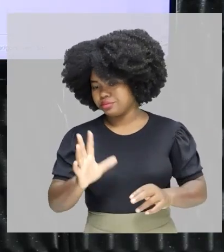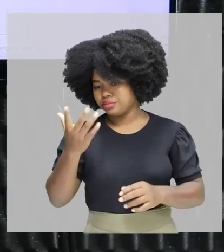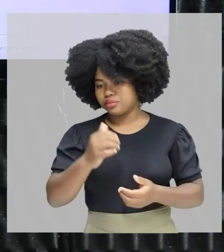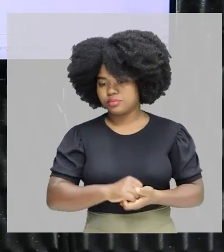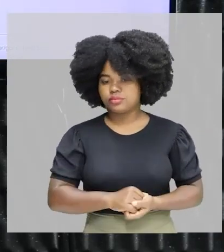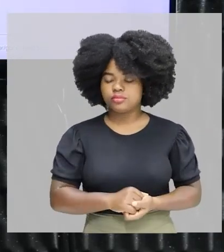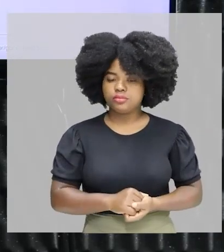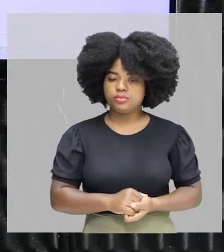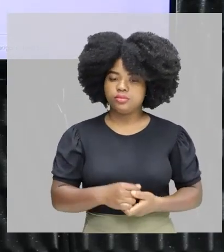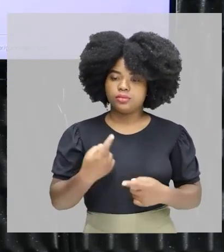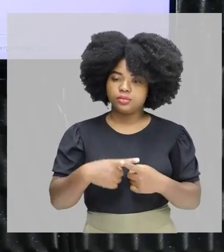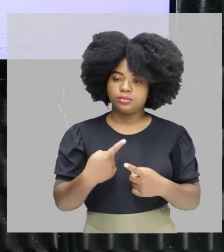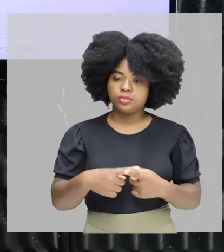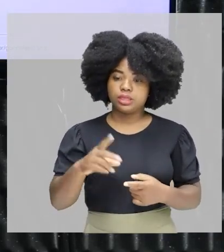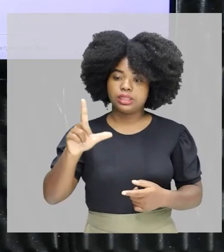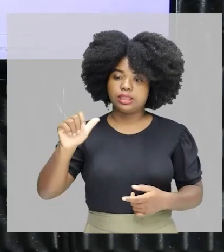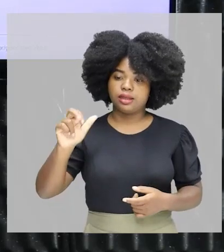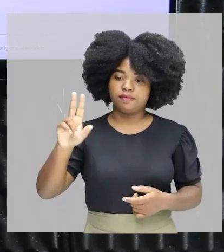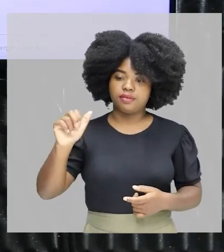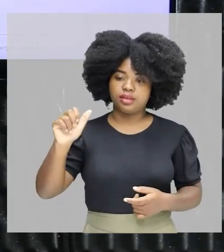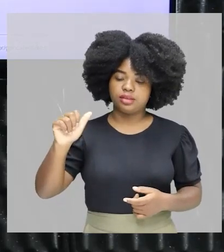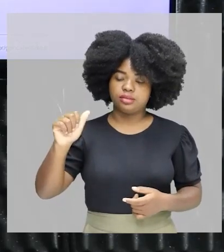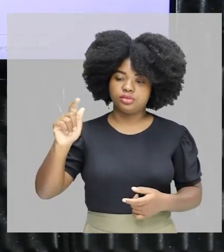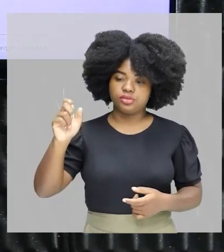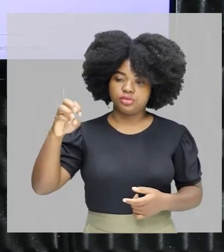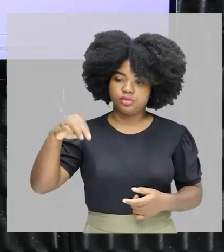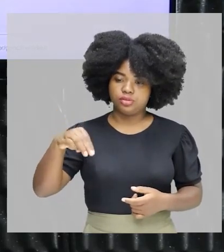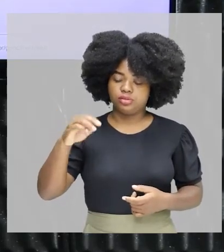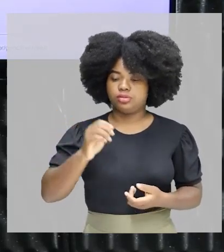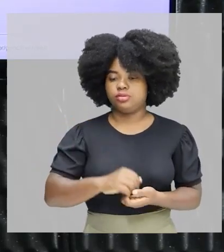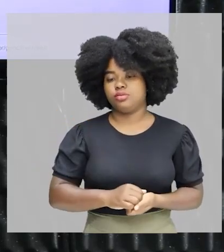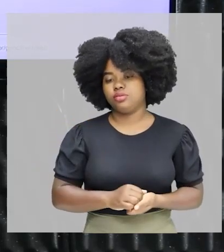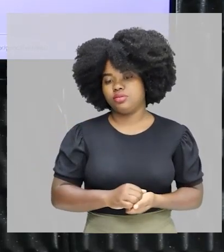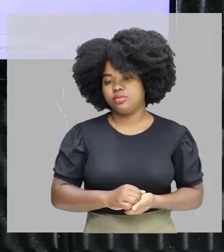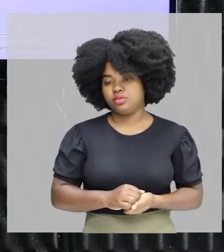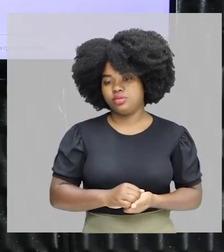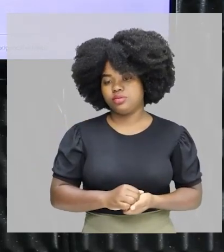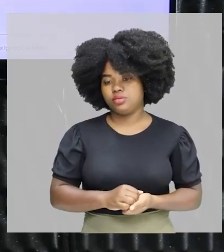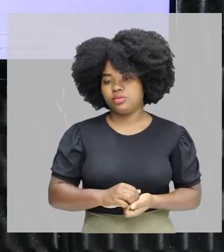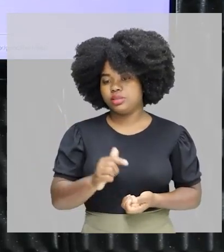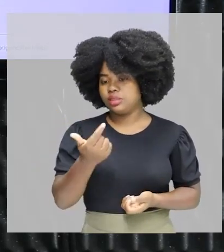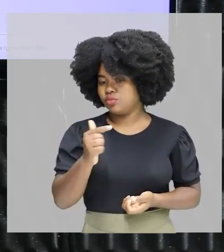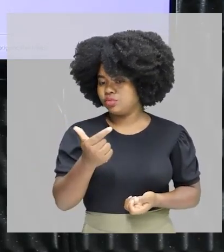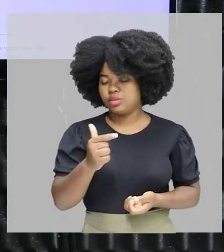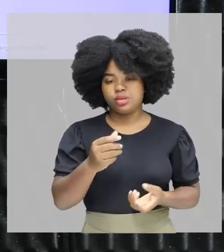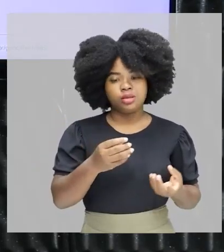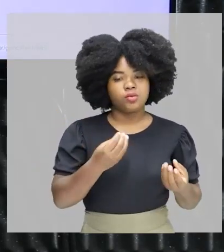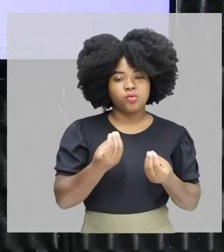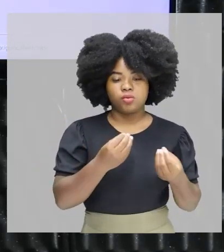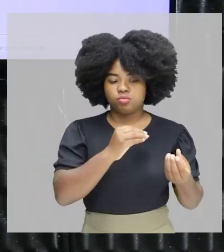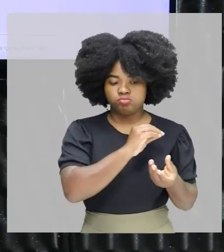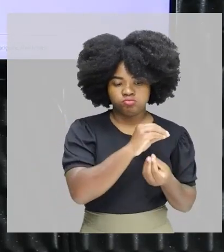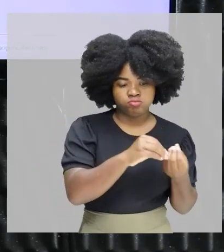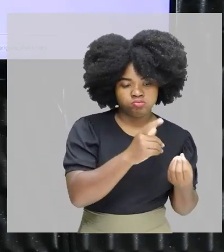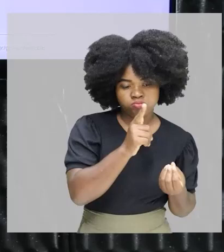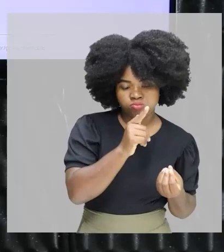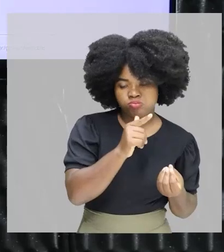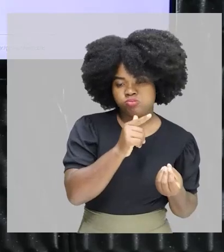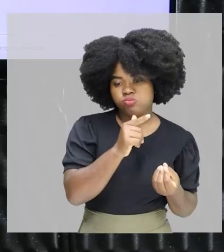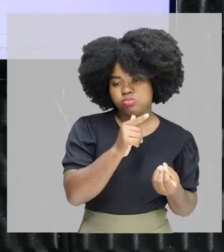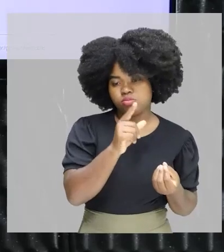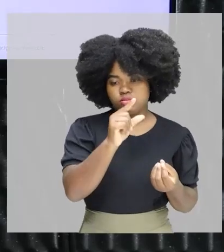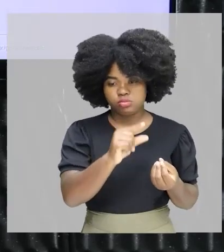acontecer, porque você está lavando, então o ácido carboxílico ele é menos solúvel em água, portanto,